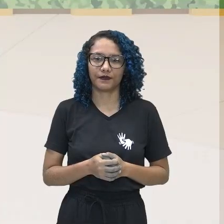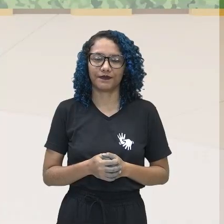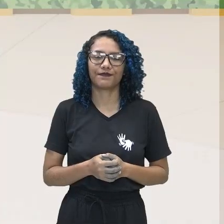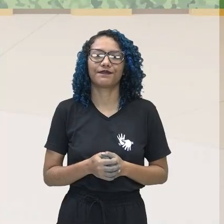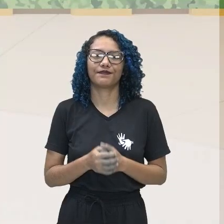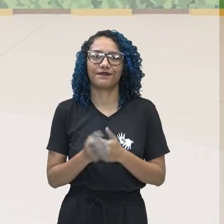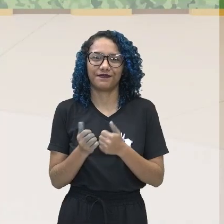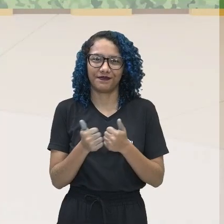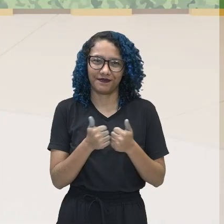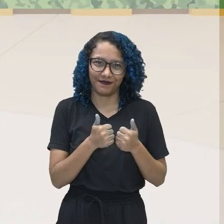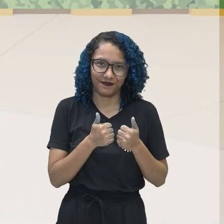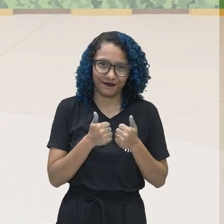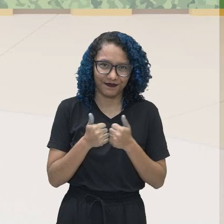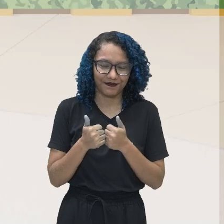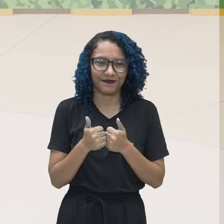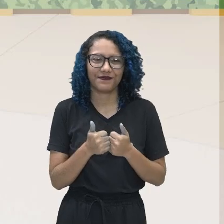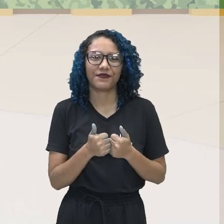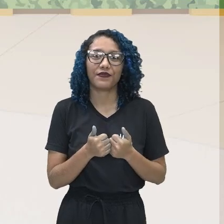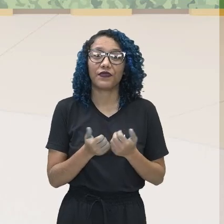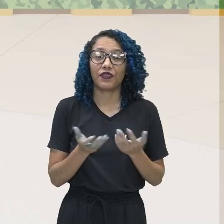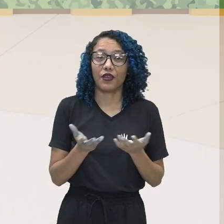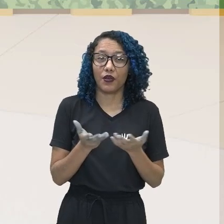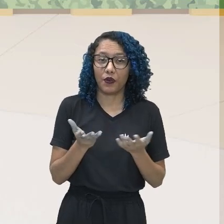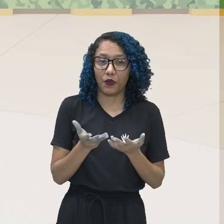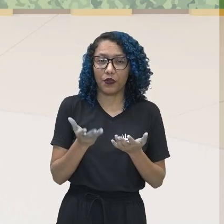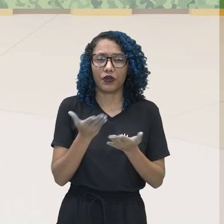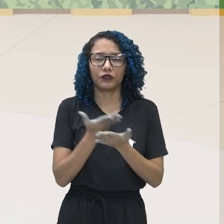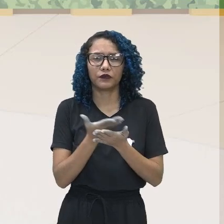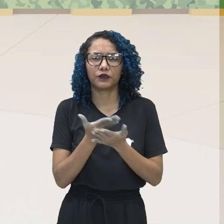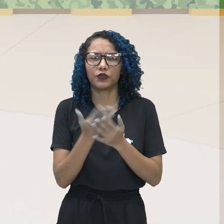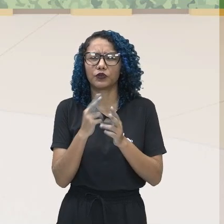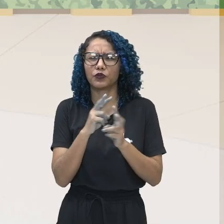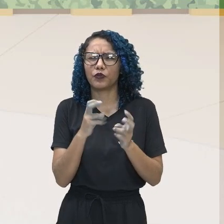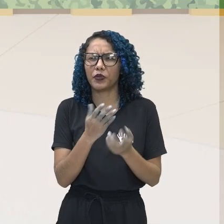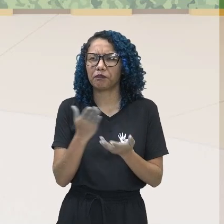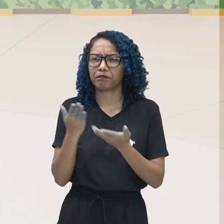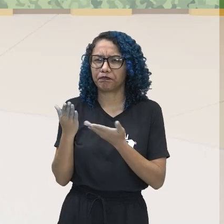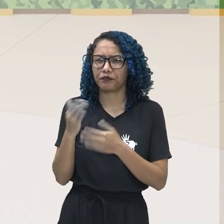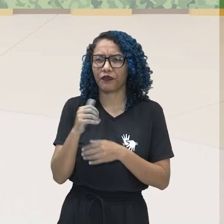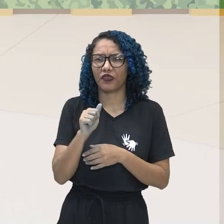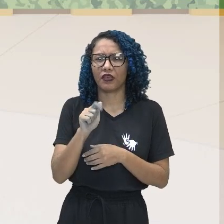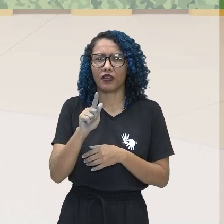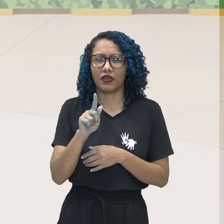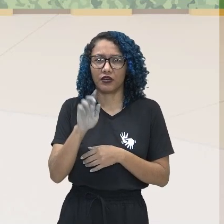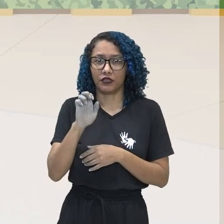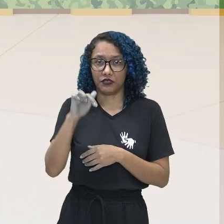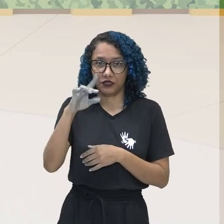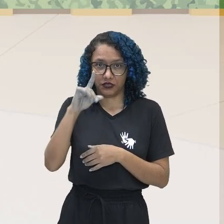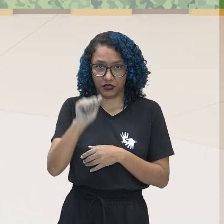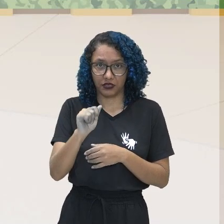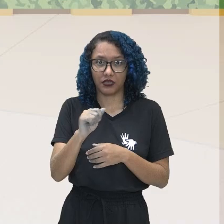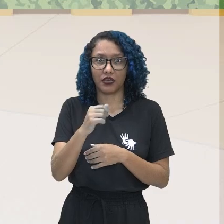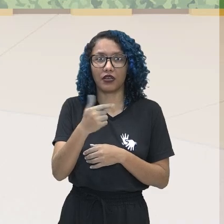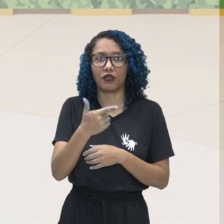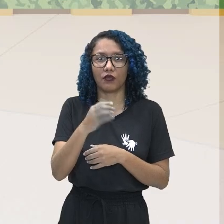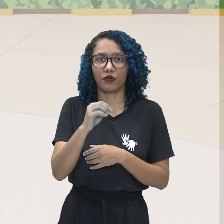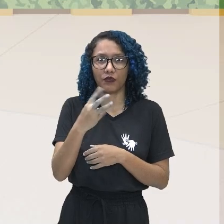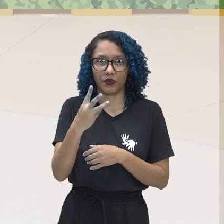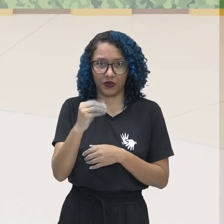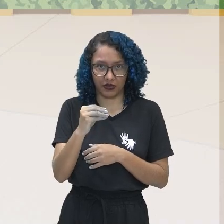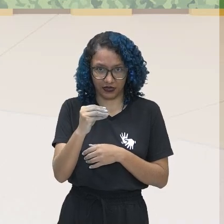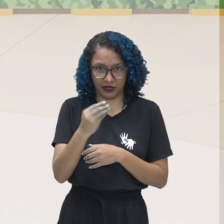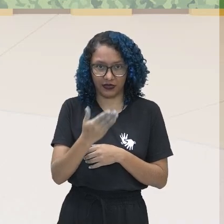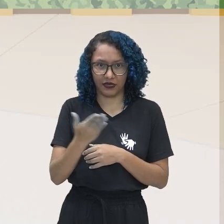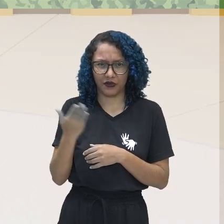Muito bem, nós vamos falar hoje sobre a Agenda 2030 e olha que imagem que nós temos